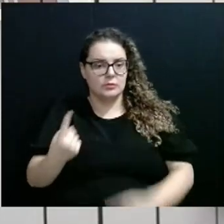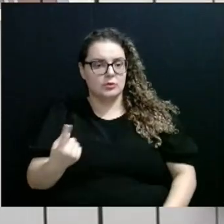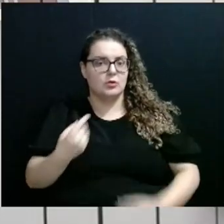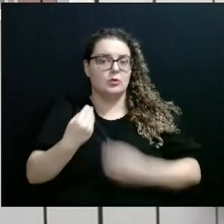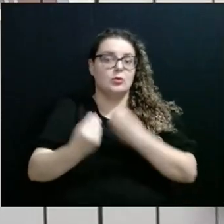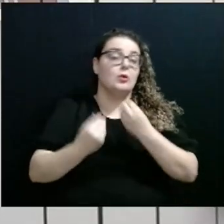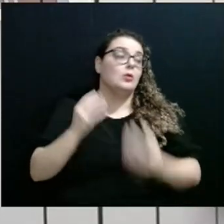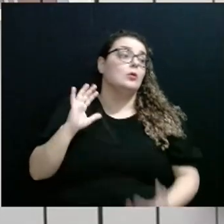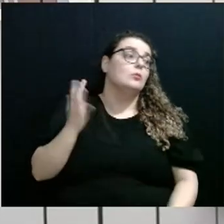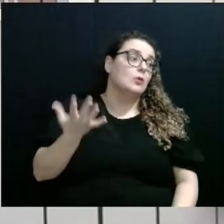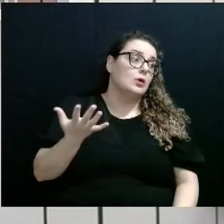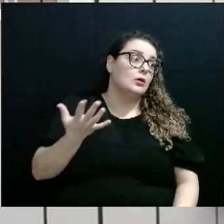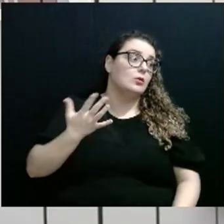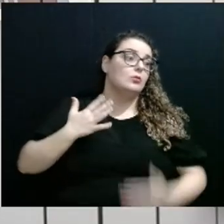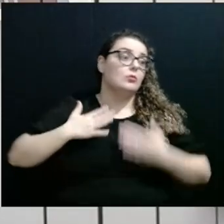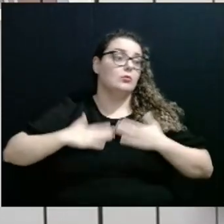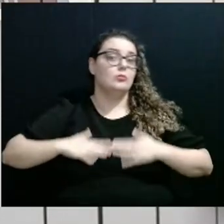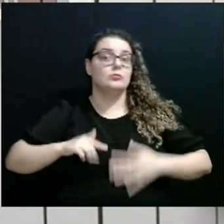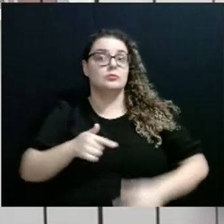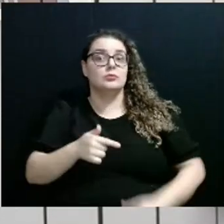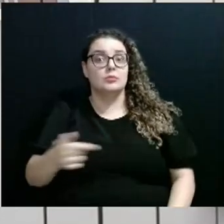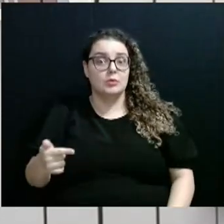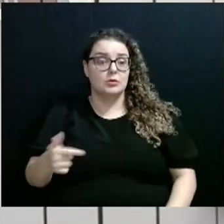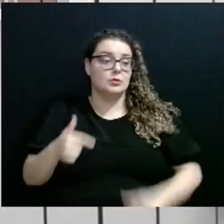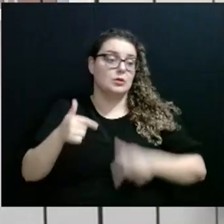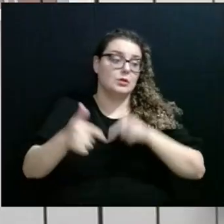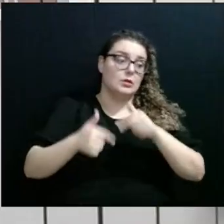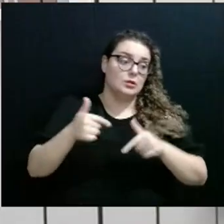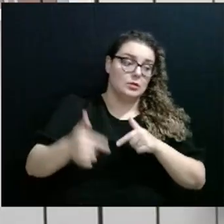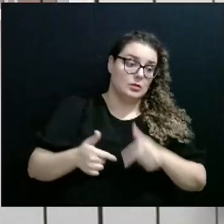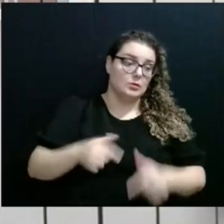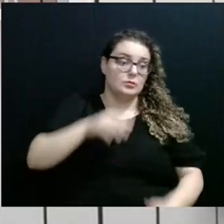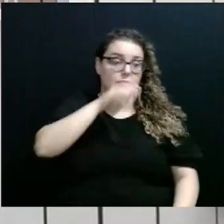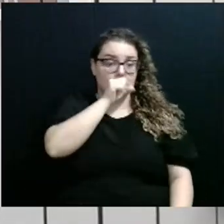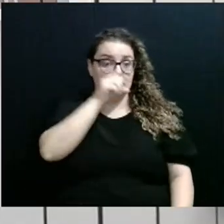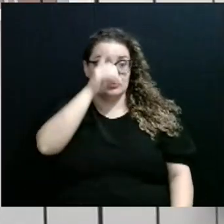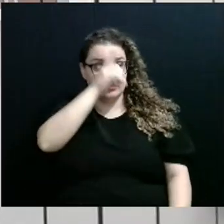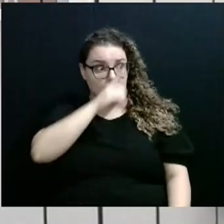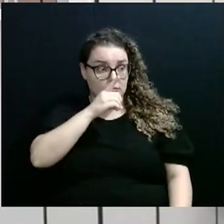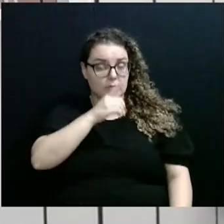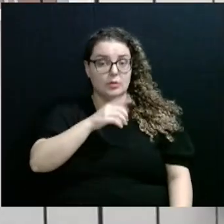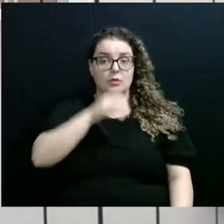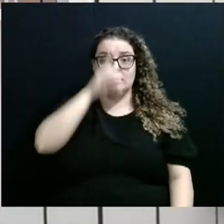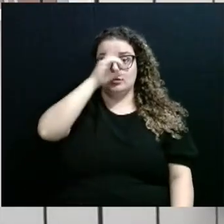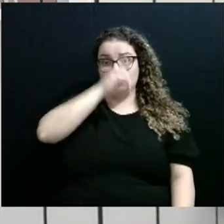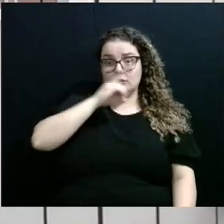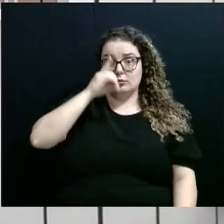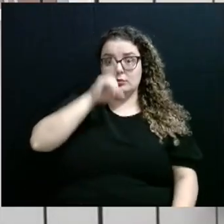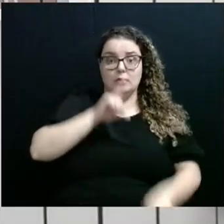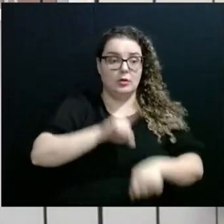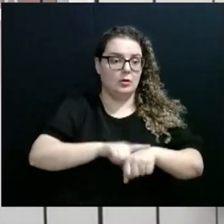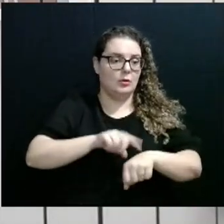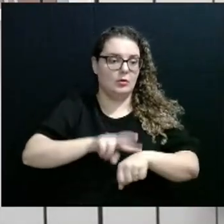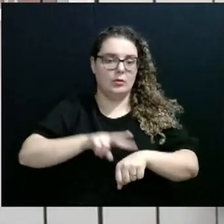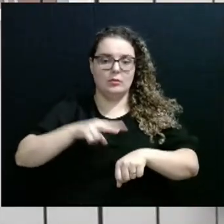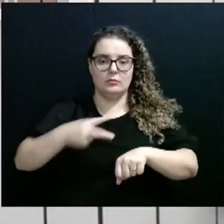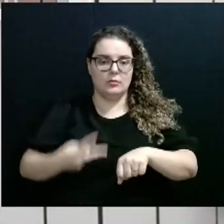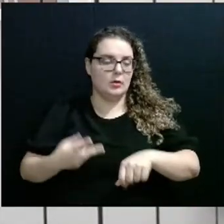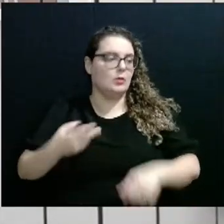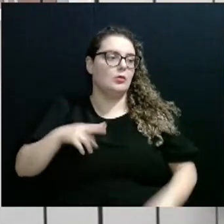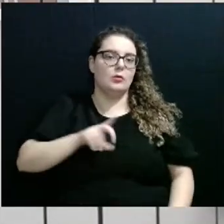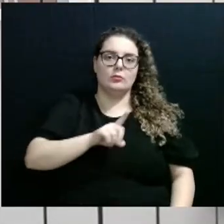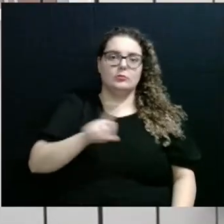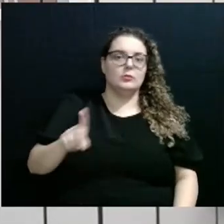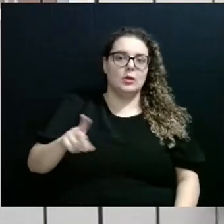descansos semanais, trabalhos aos fins de semana, domingo é hora dobrada ou não vai ser mais porque a pessoa tem uma